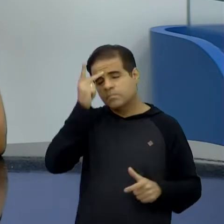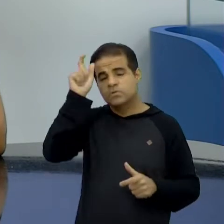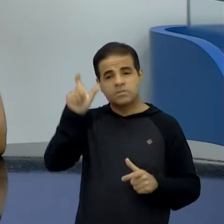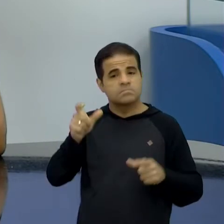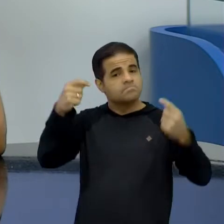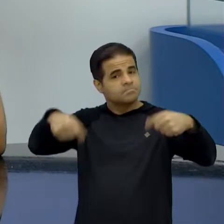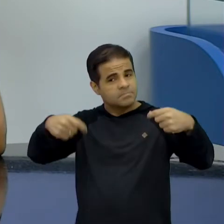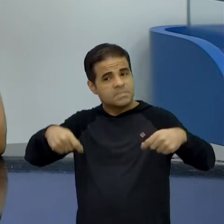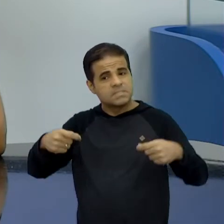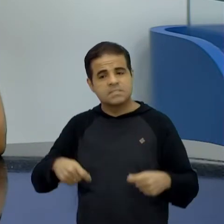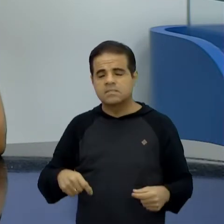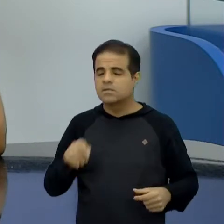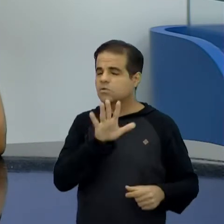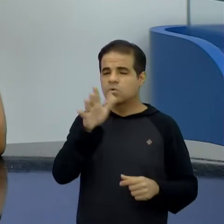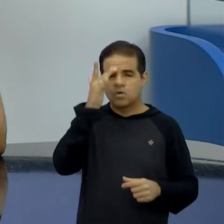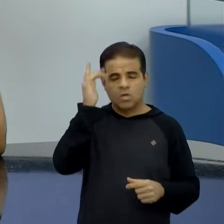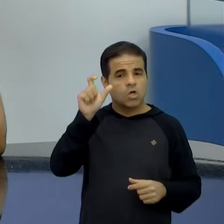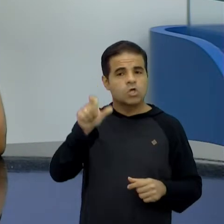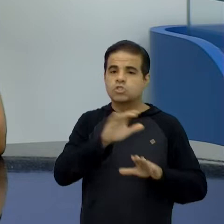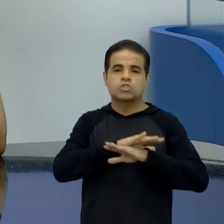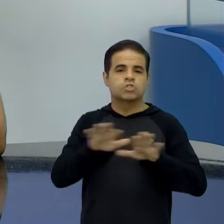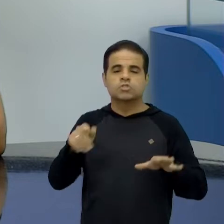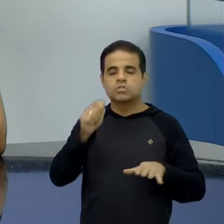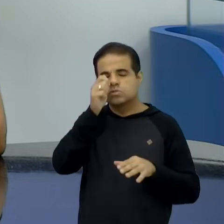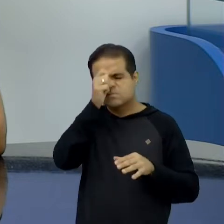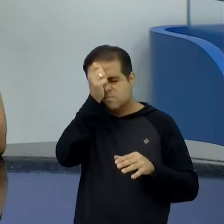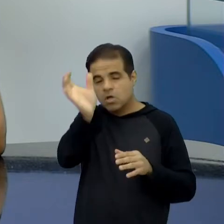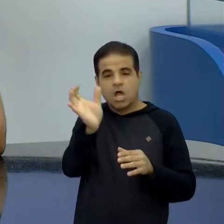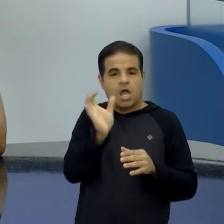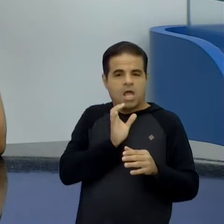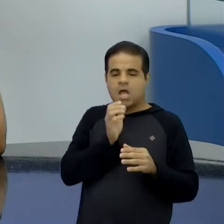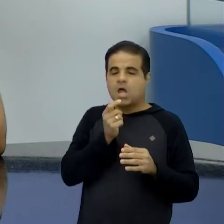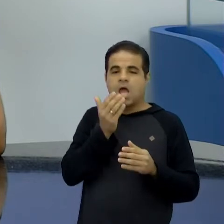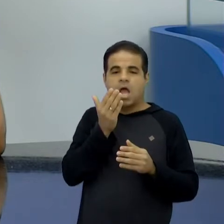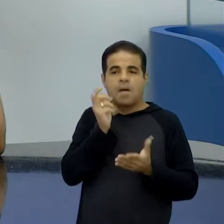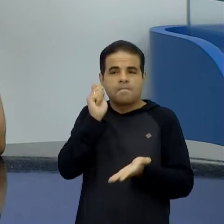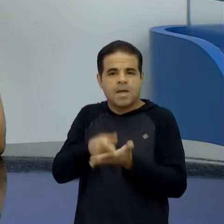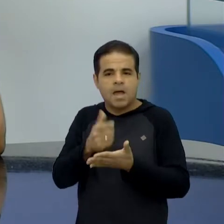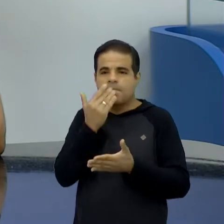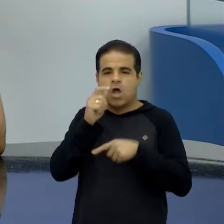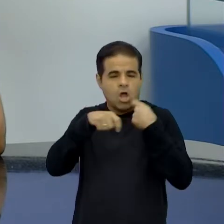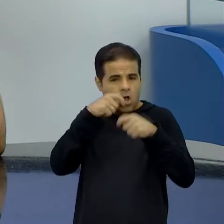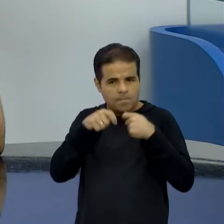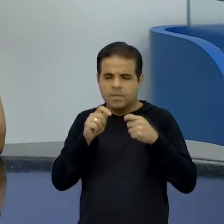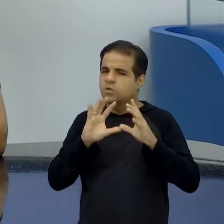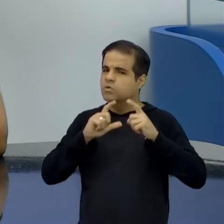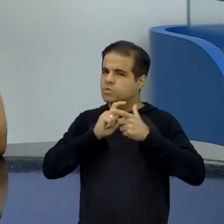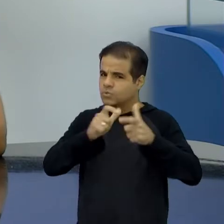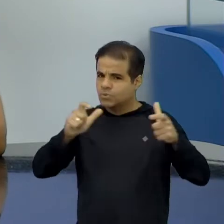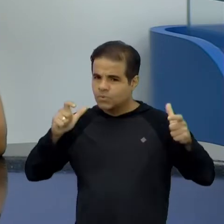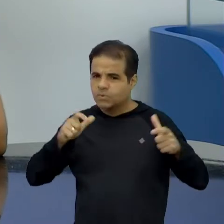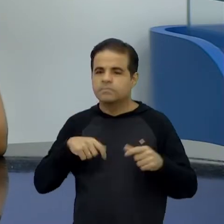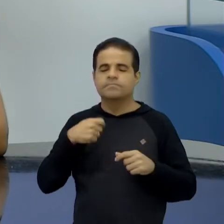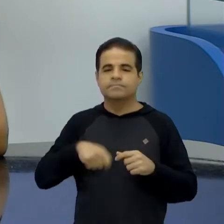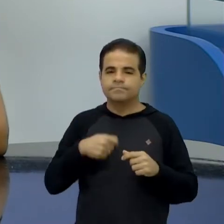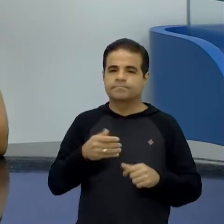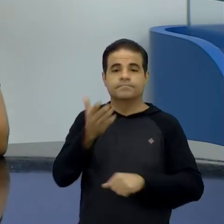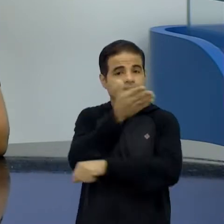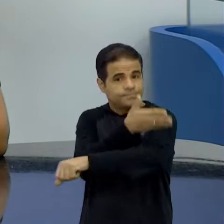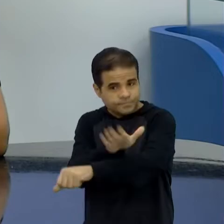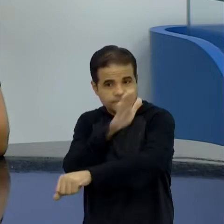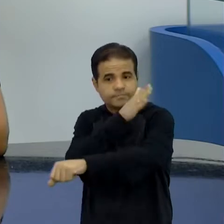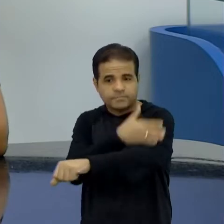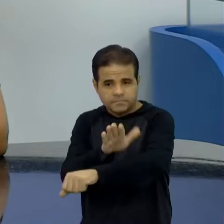precisa. Então, o atleta ele não é só questão de ganhar para comer, ele vai precisar de toda uma estrutura, né? Estrutura dos equipamentos, para treino,